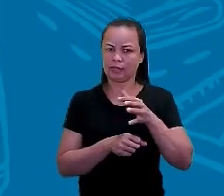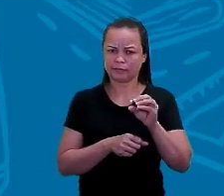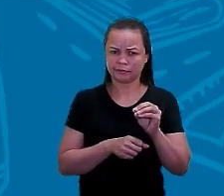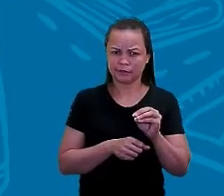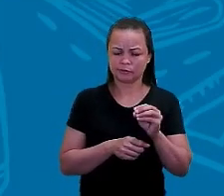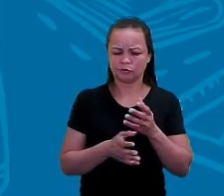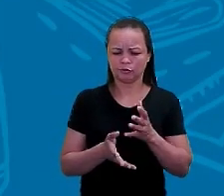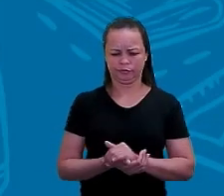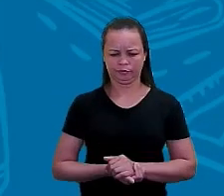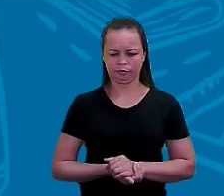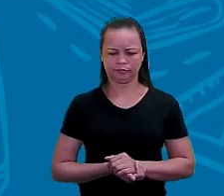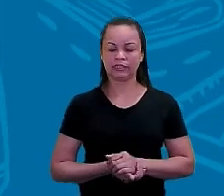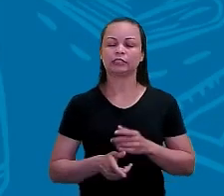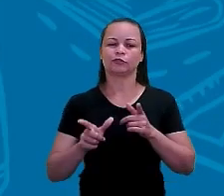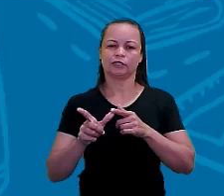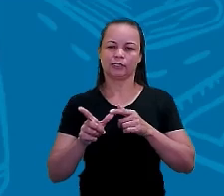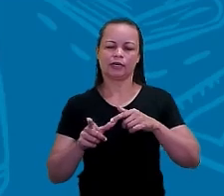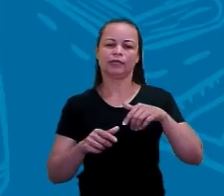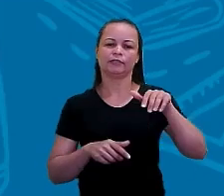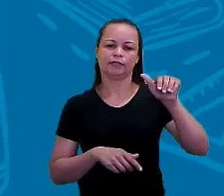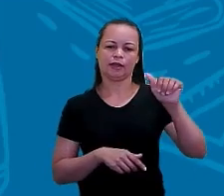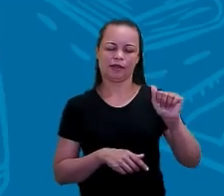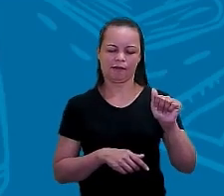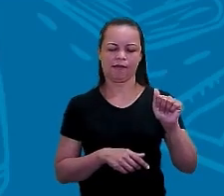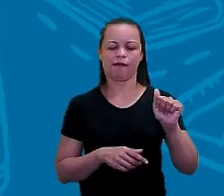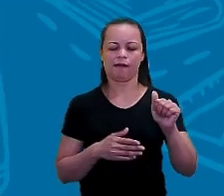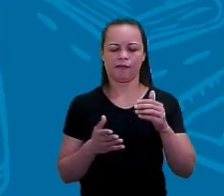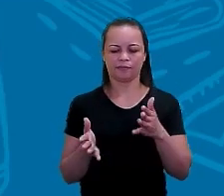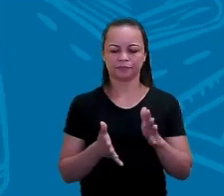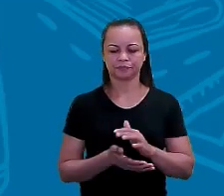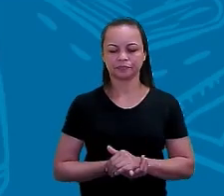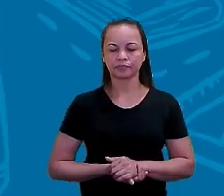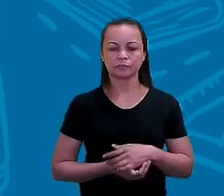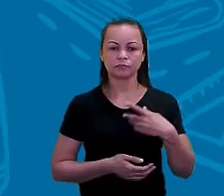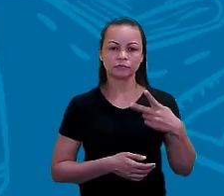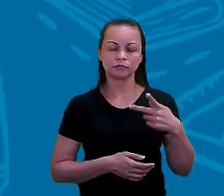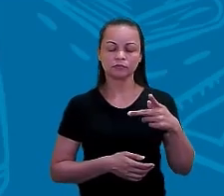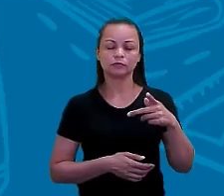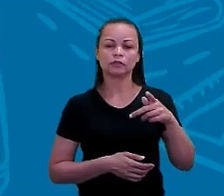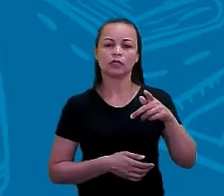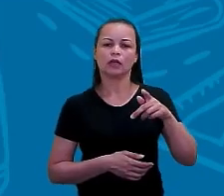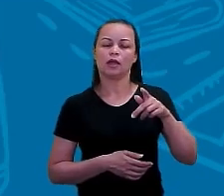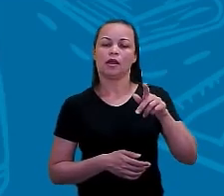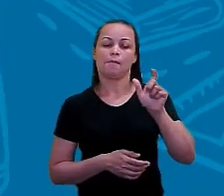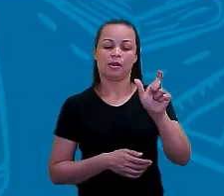a long time ago, há muito tempo. Lembre-se que quando essa palavrinha last